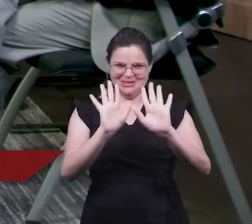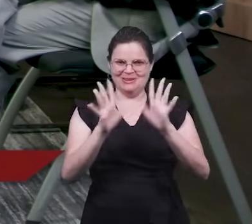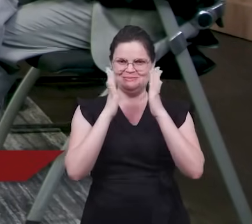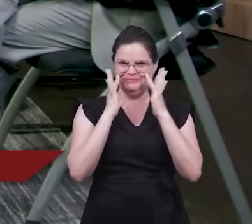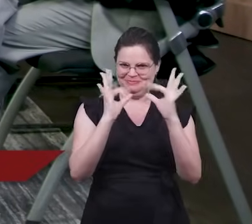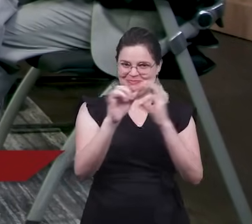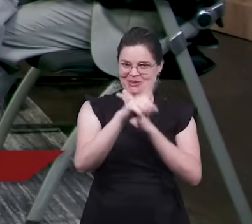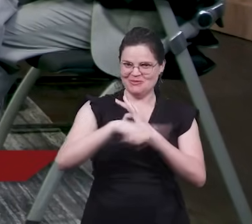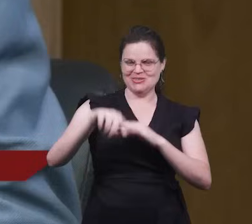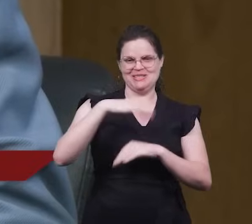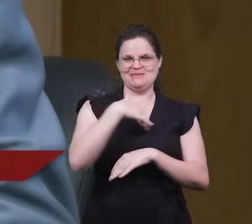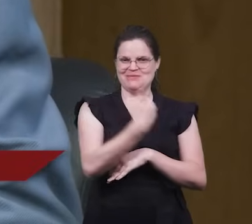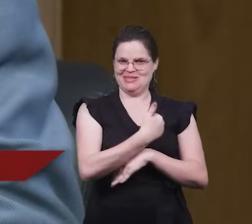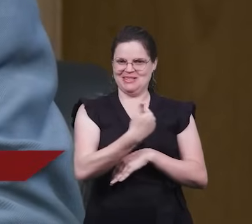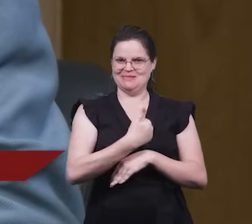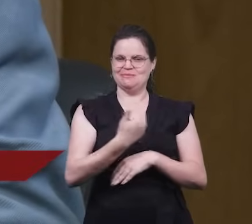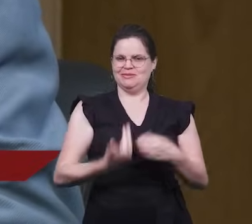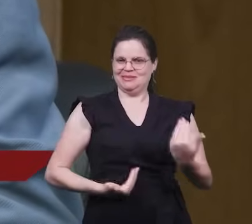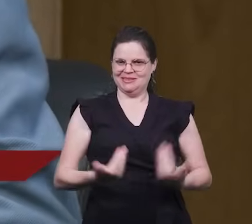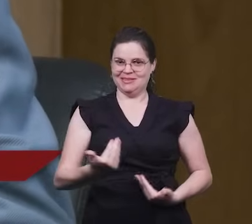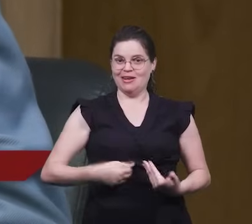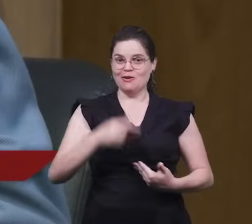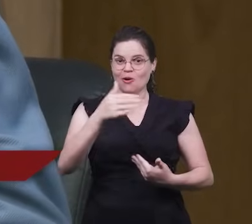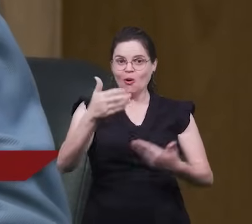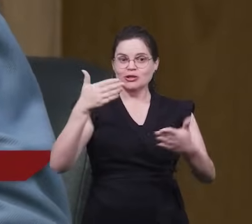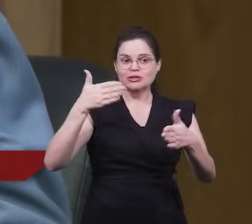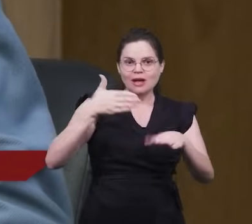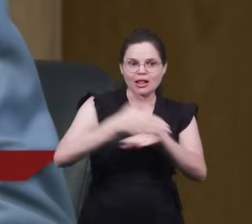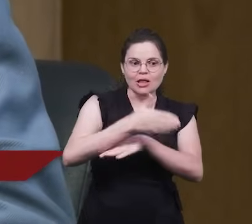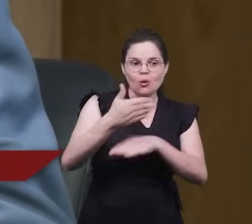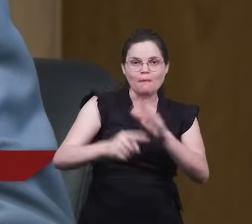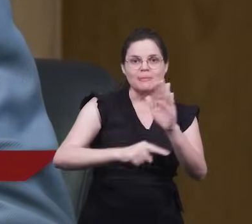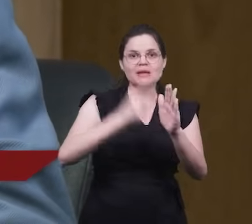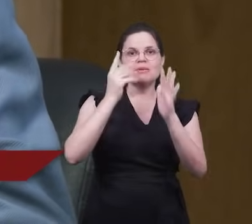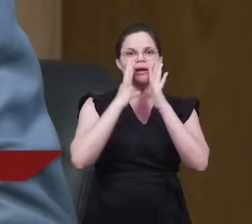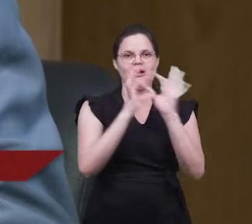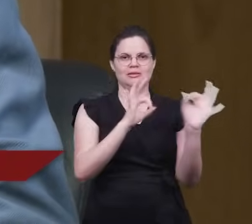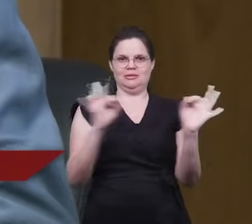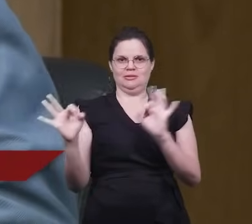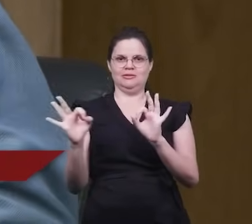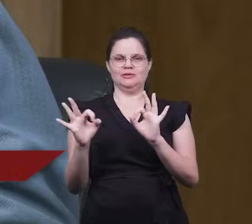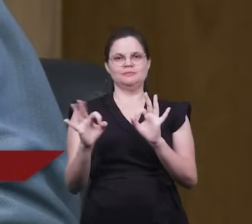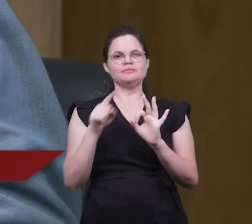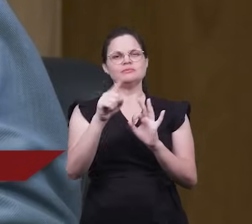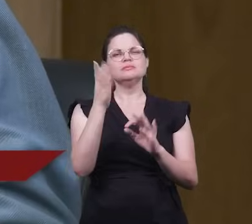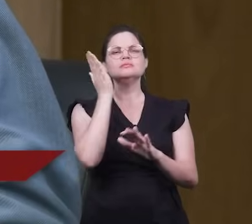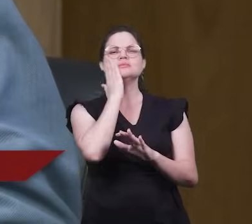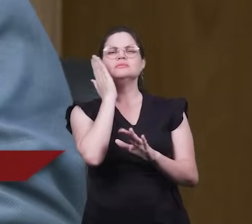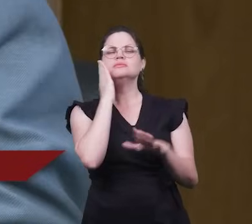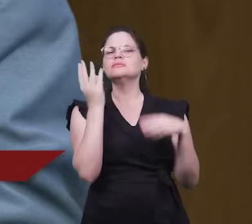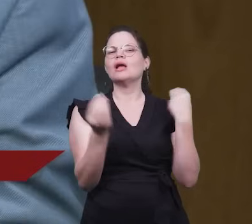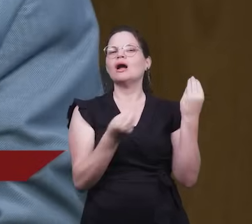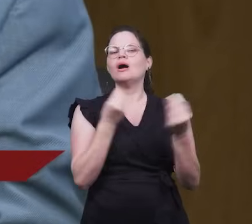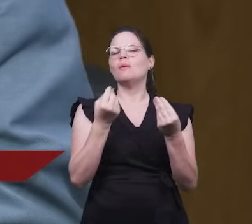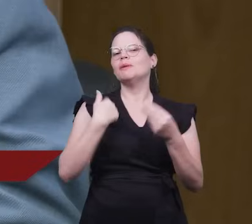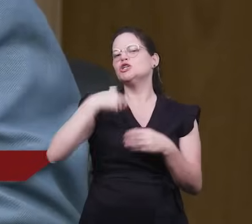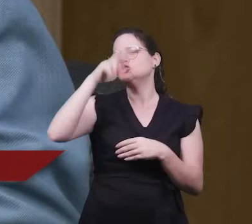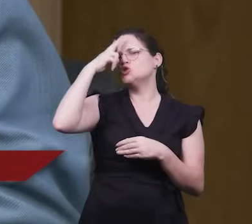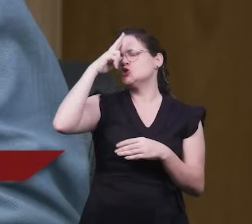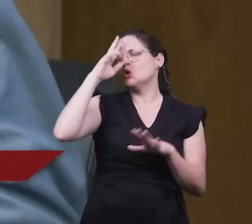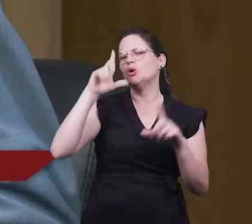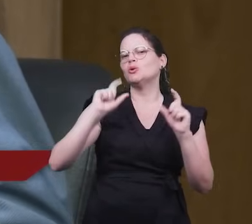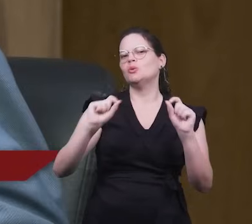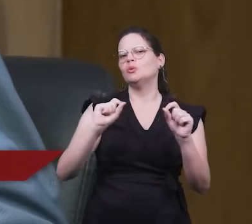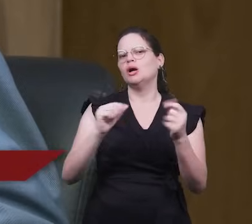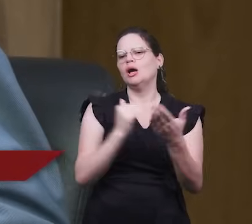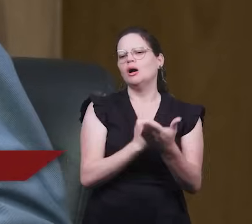nossos irmãos, nossos amigos, que entraram hoje, alguns estão entrando hoje, e muitos querem saber que história é